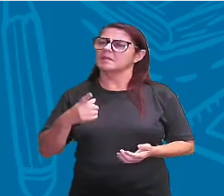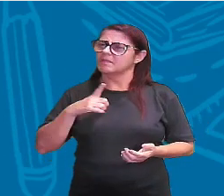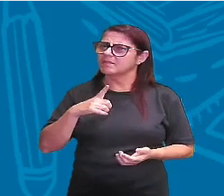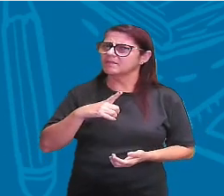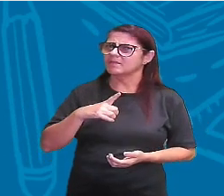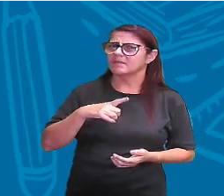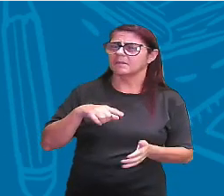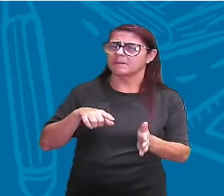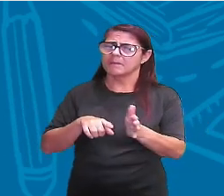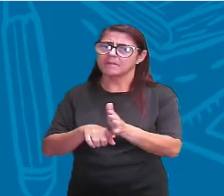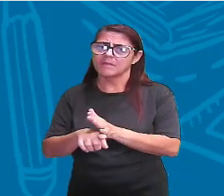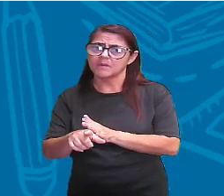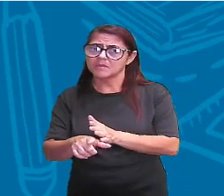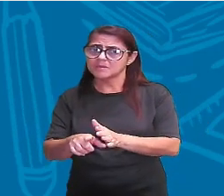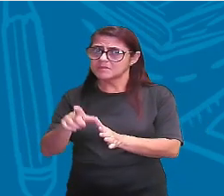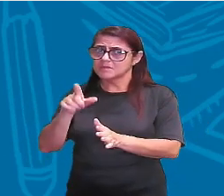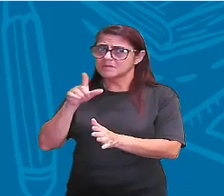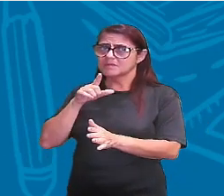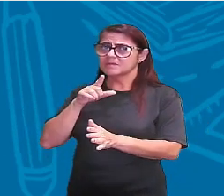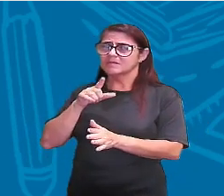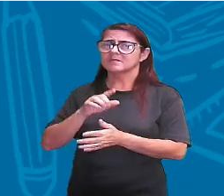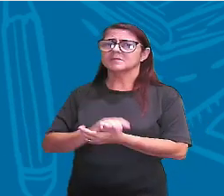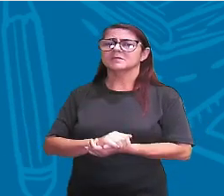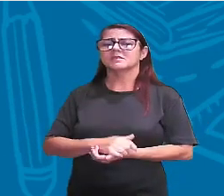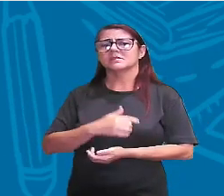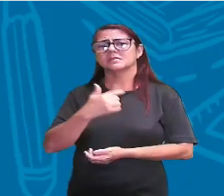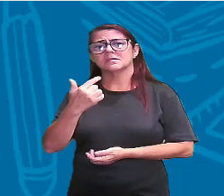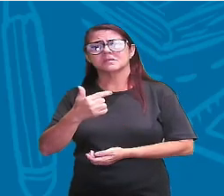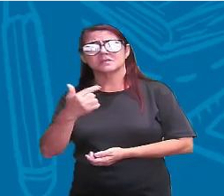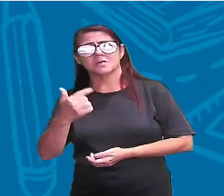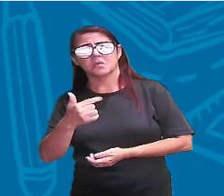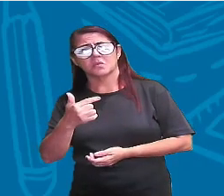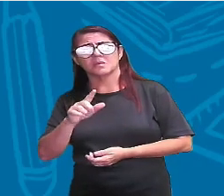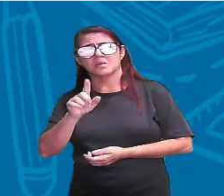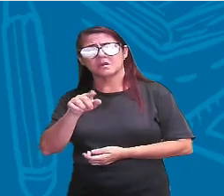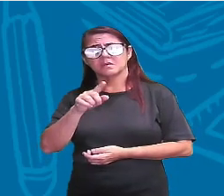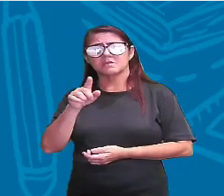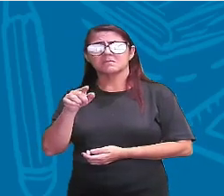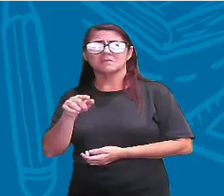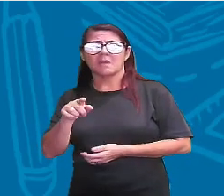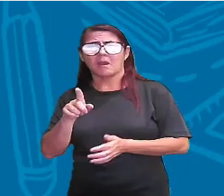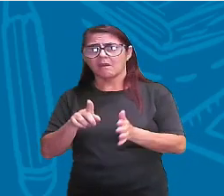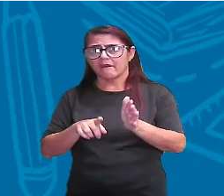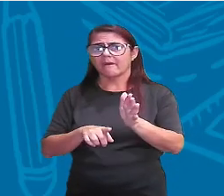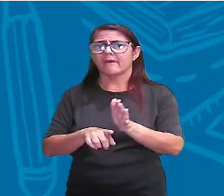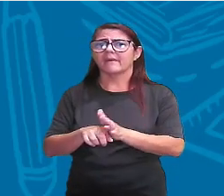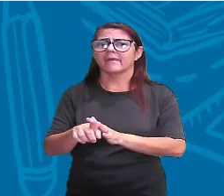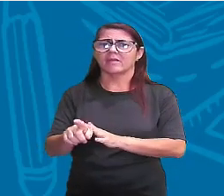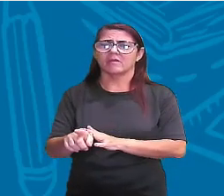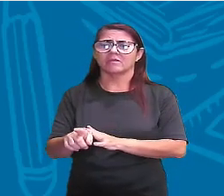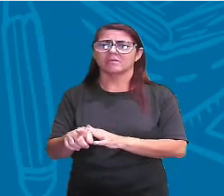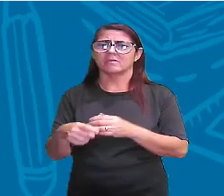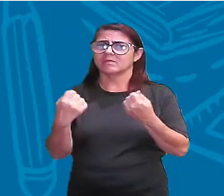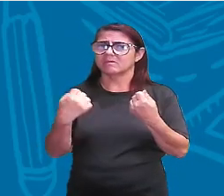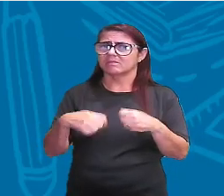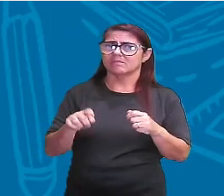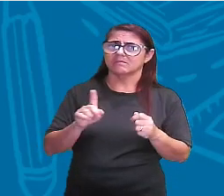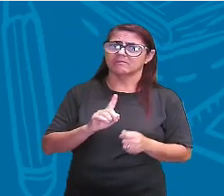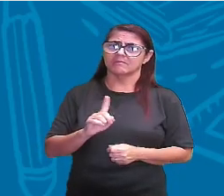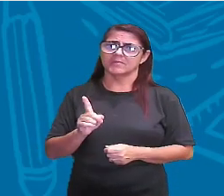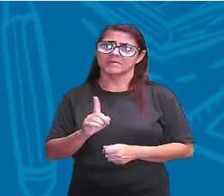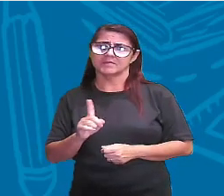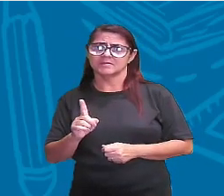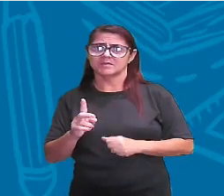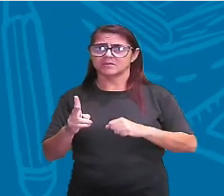pergunta anterior, e quando a gente faz na segunda, a gente coloca o pronome interrogativo what, e aí não precisa colocar